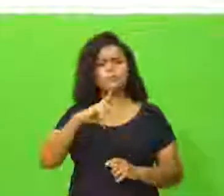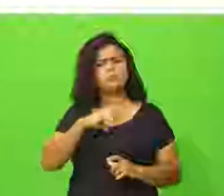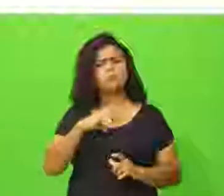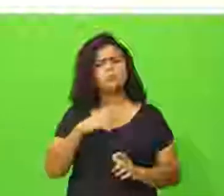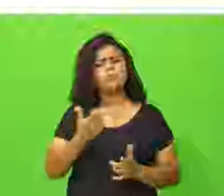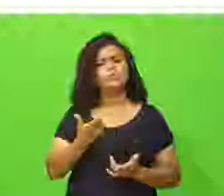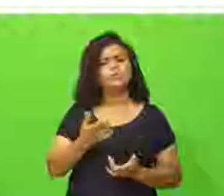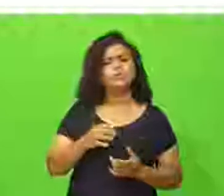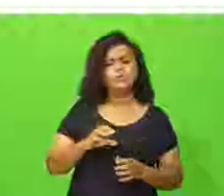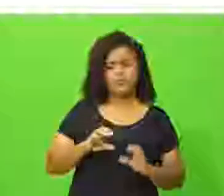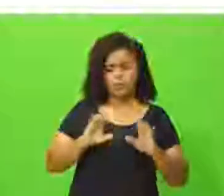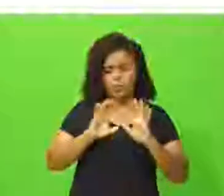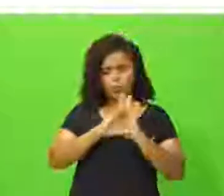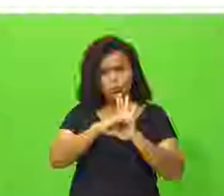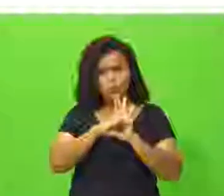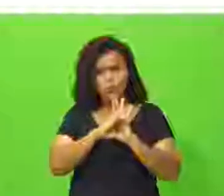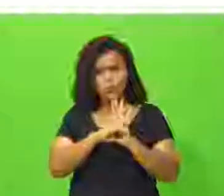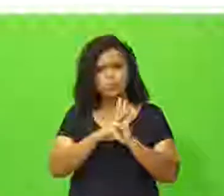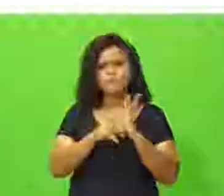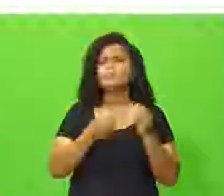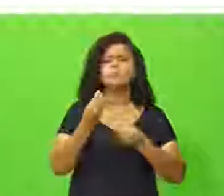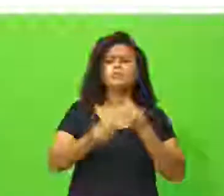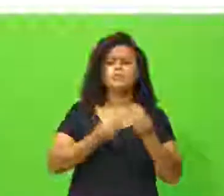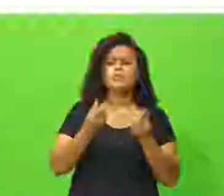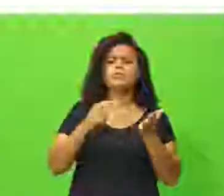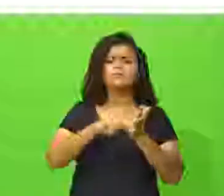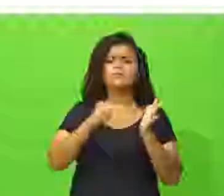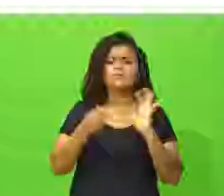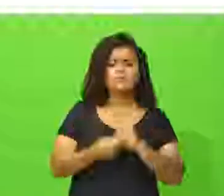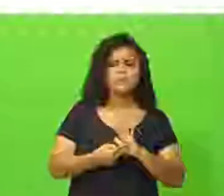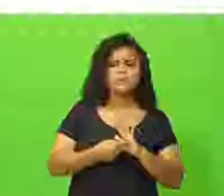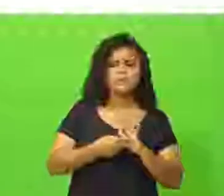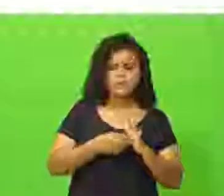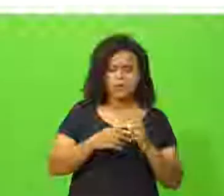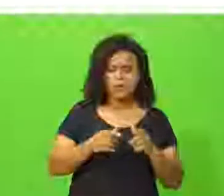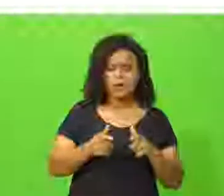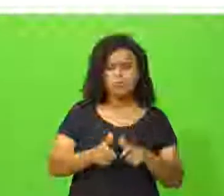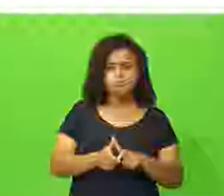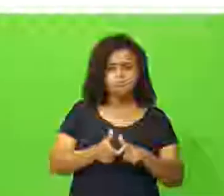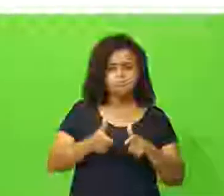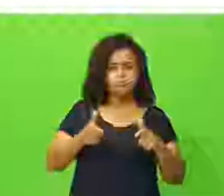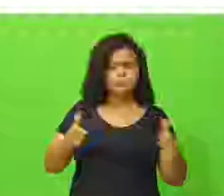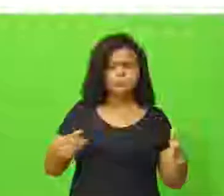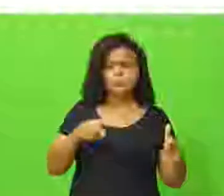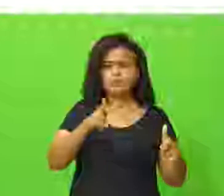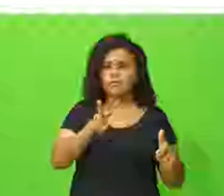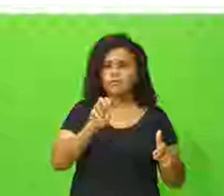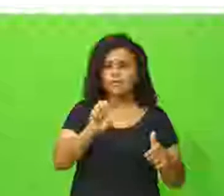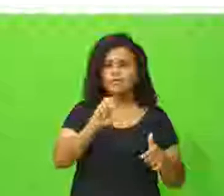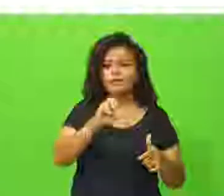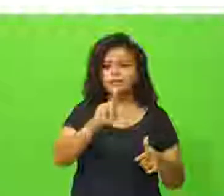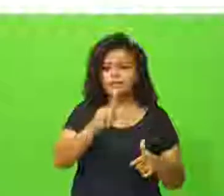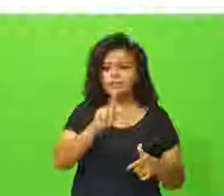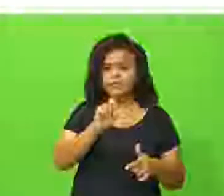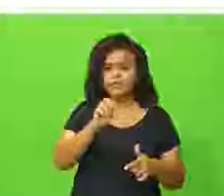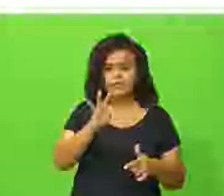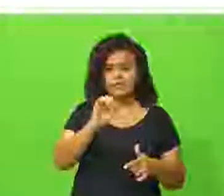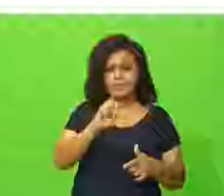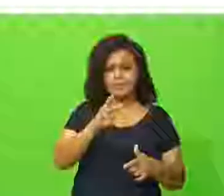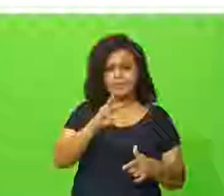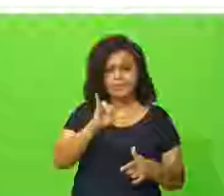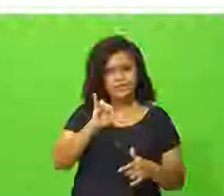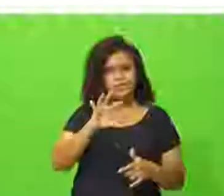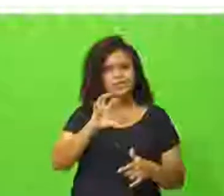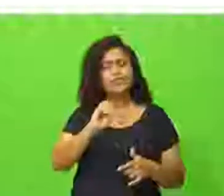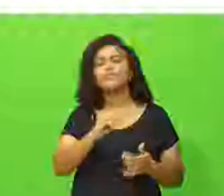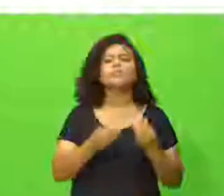sobre crescimento vegetativo. Estou notando aí, ó, a seta que está indicando os nascimentos e a